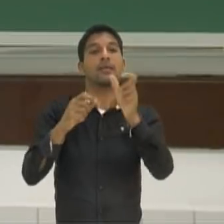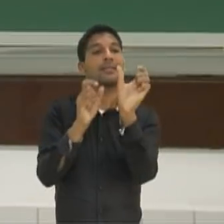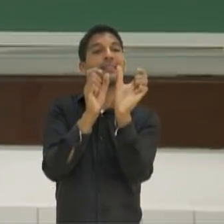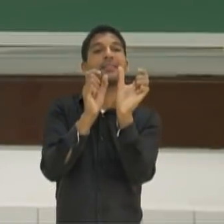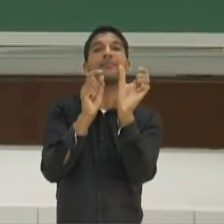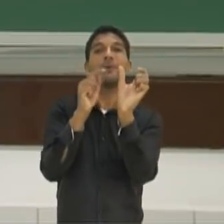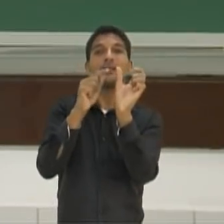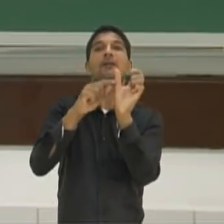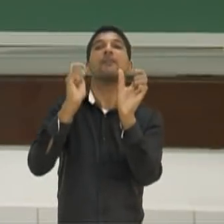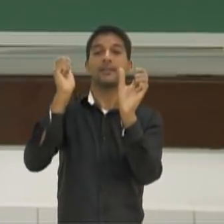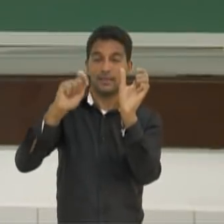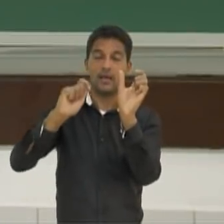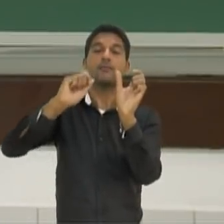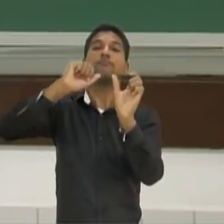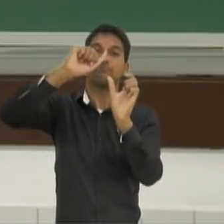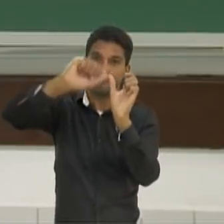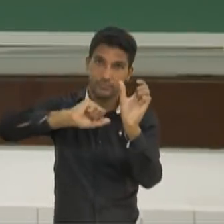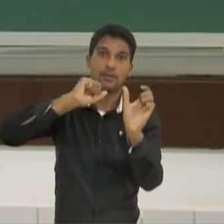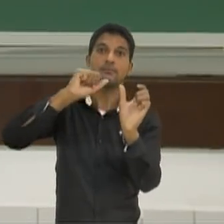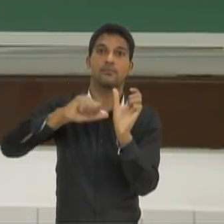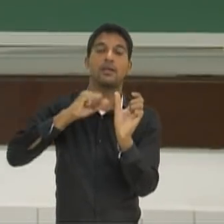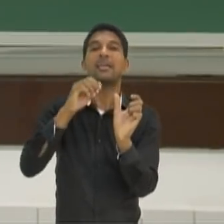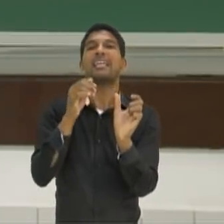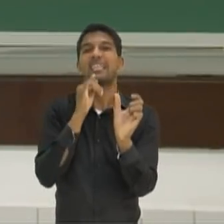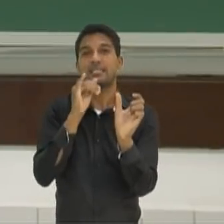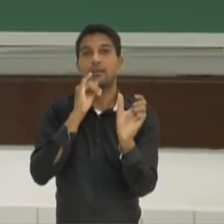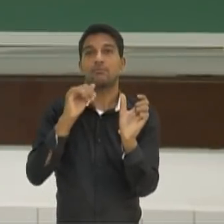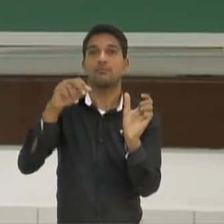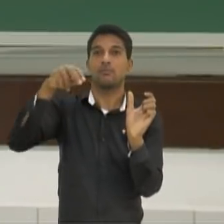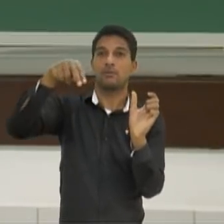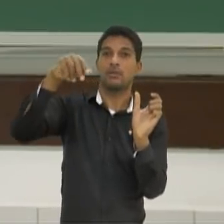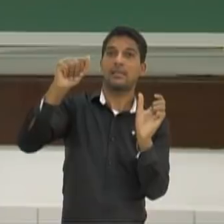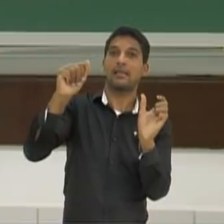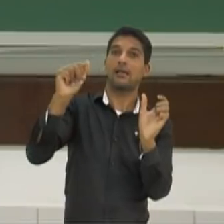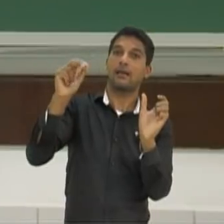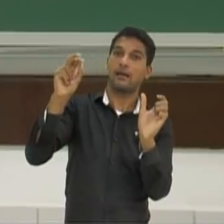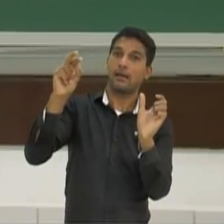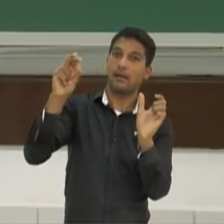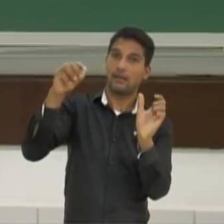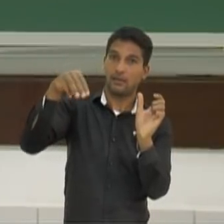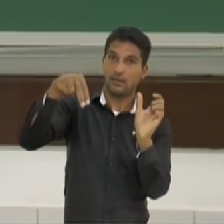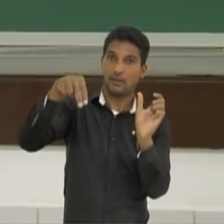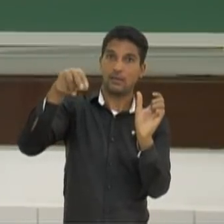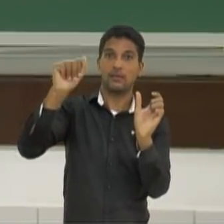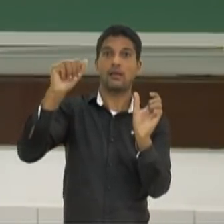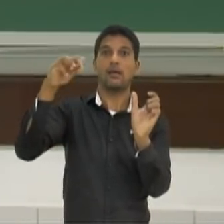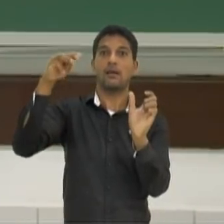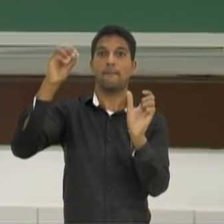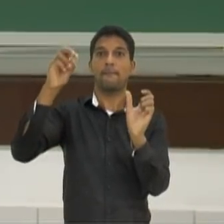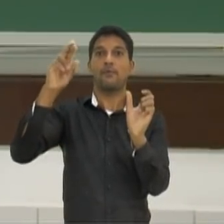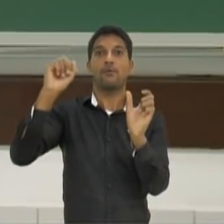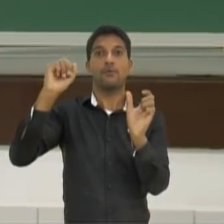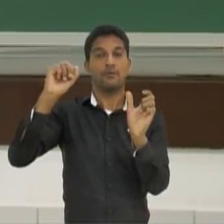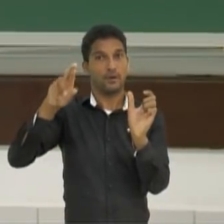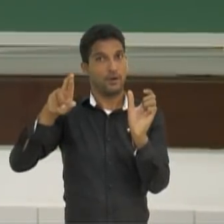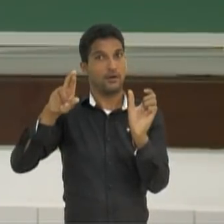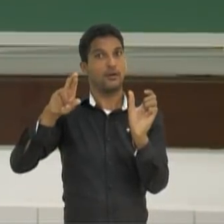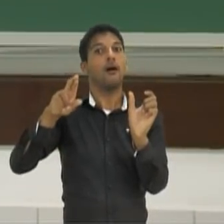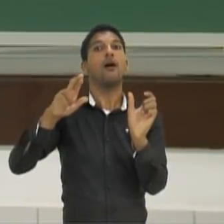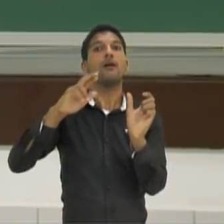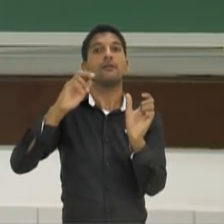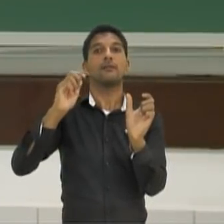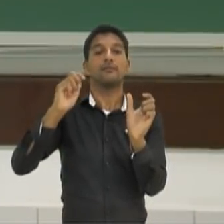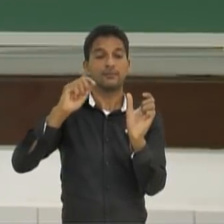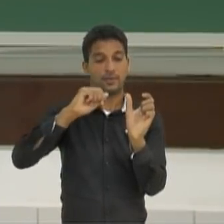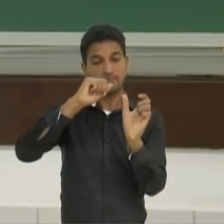ar, né? Namorar, beijar, estudar, lavar, casar e por aí vai, né? Todos os verbos que